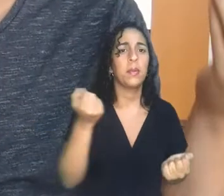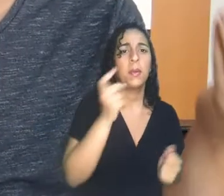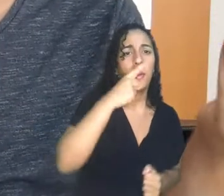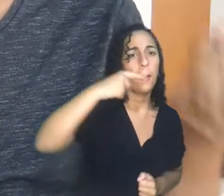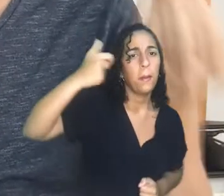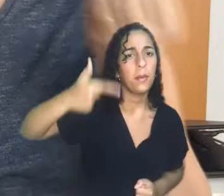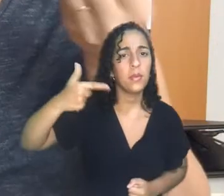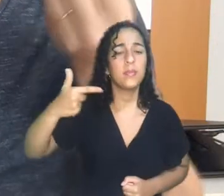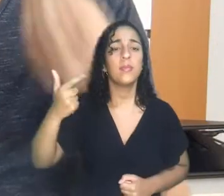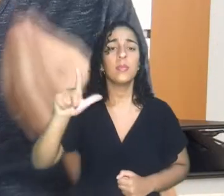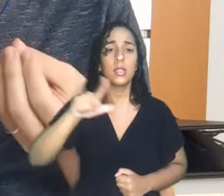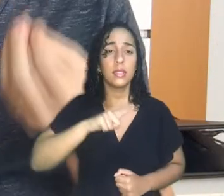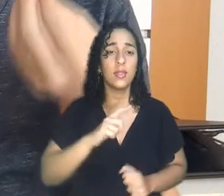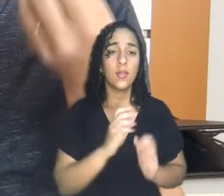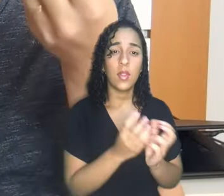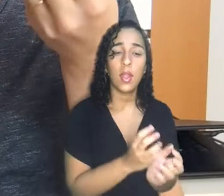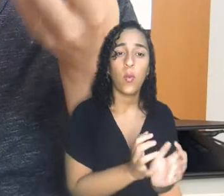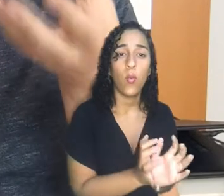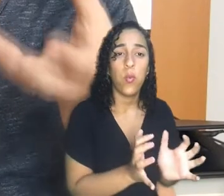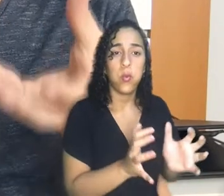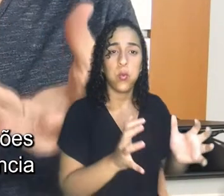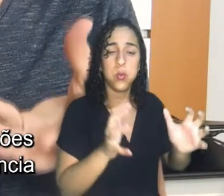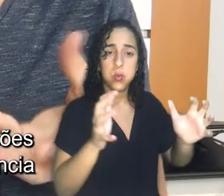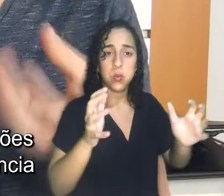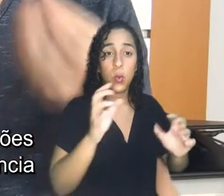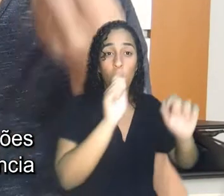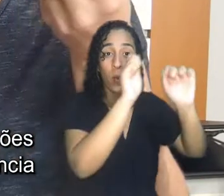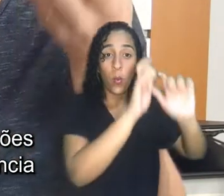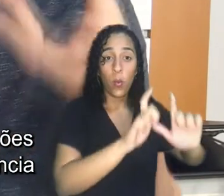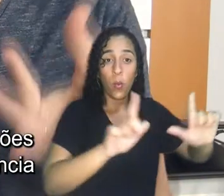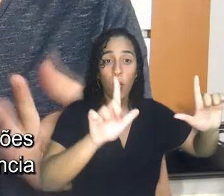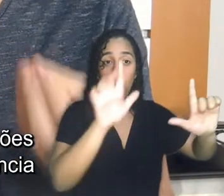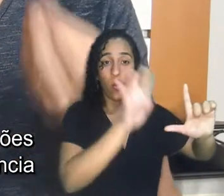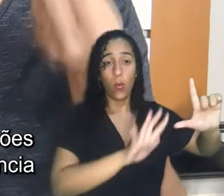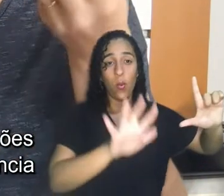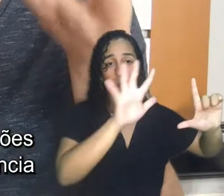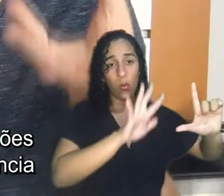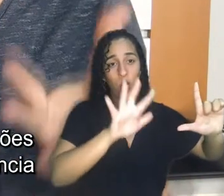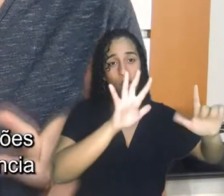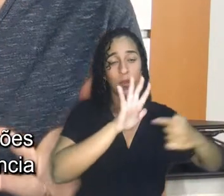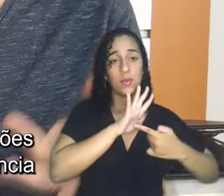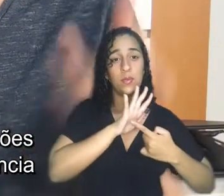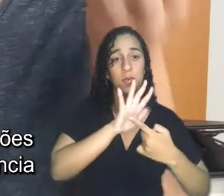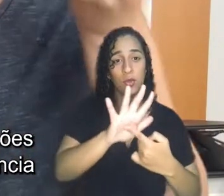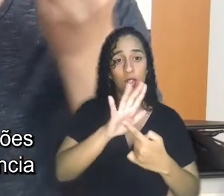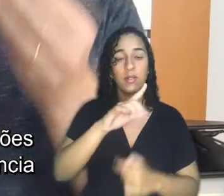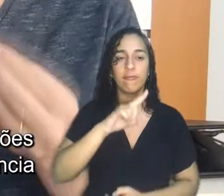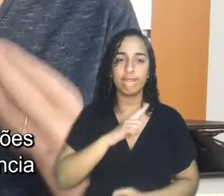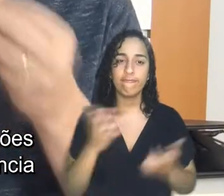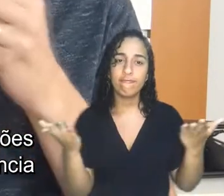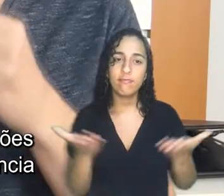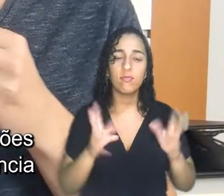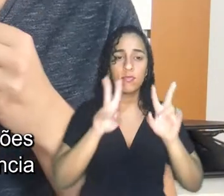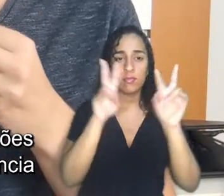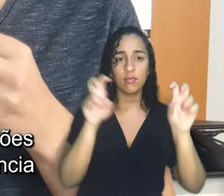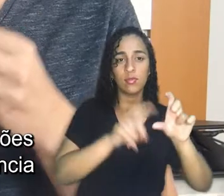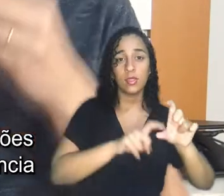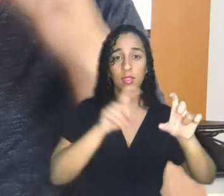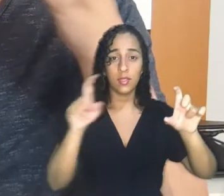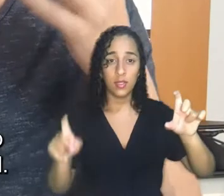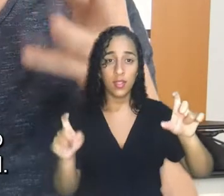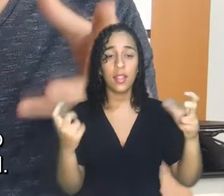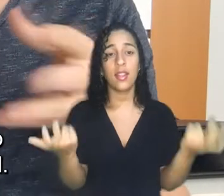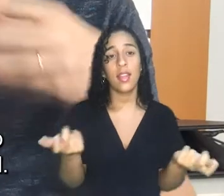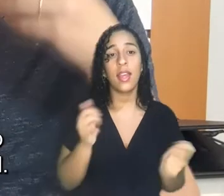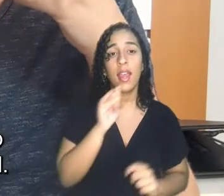em torno de Dom Pedro Segundo que produziram muitos dos quadros referências e representações que nós temos hoje sobre